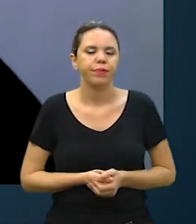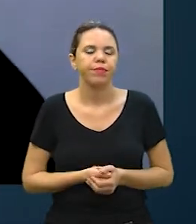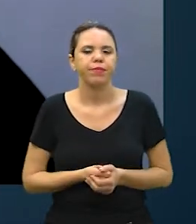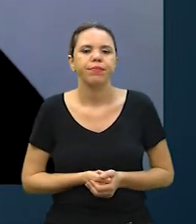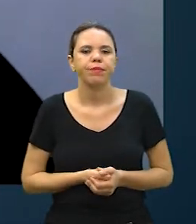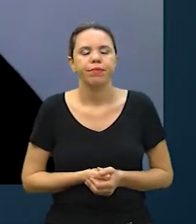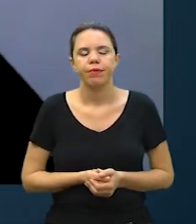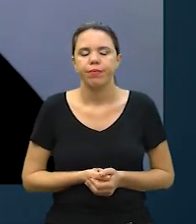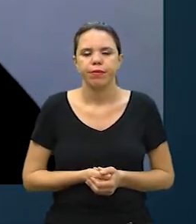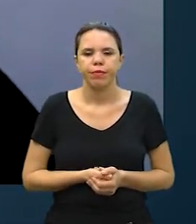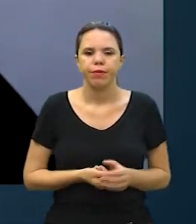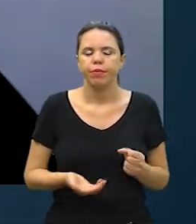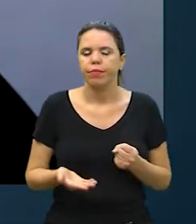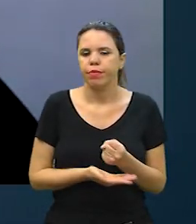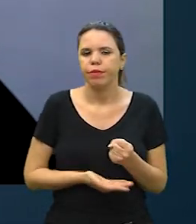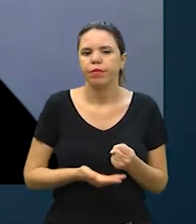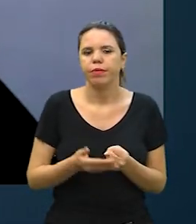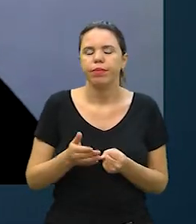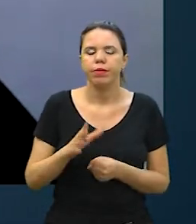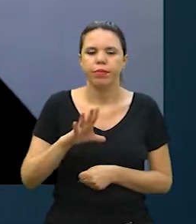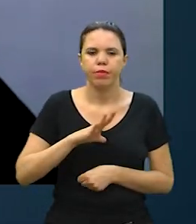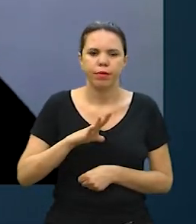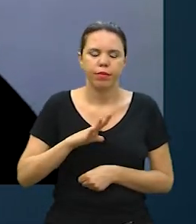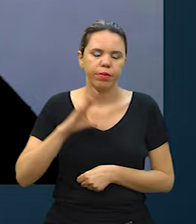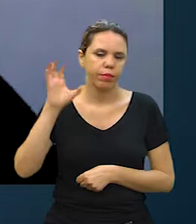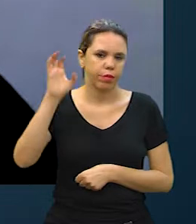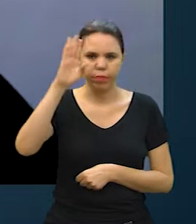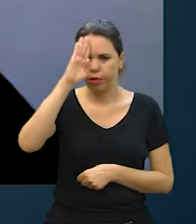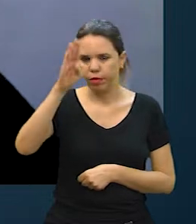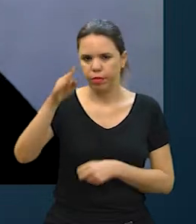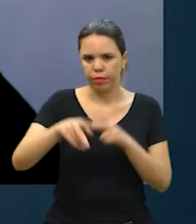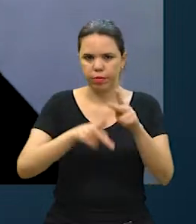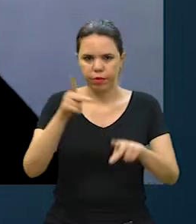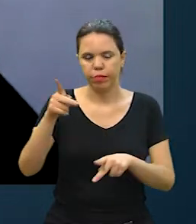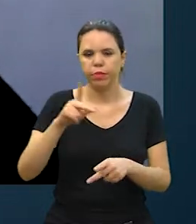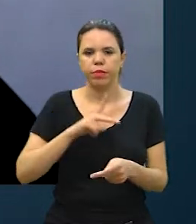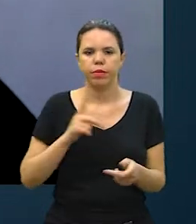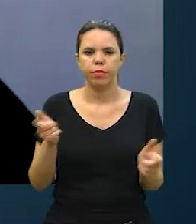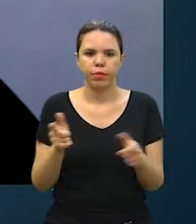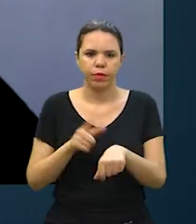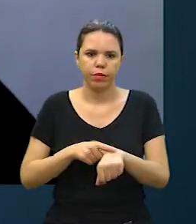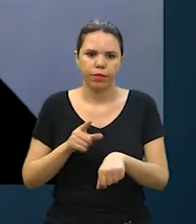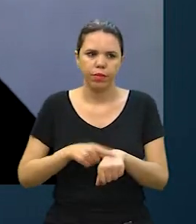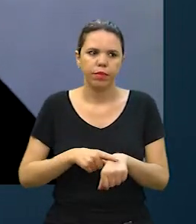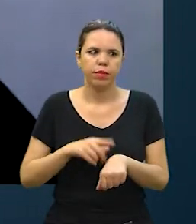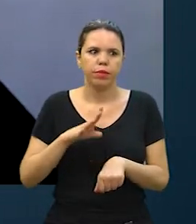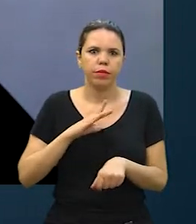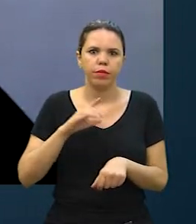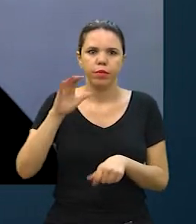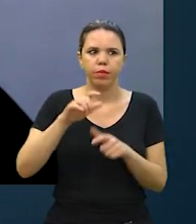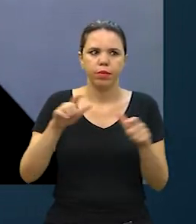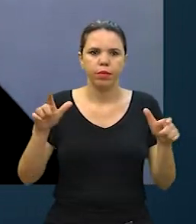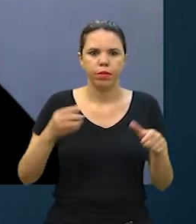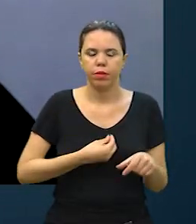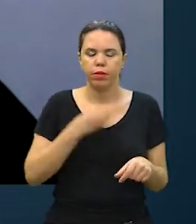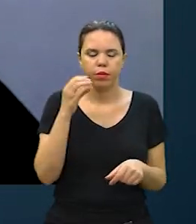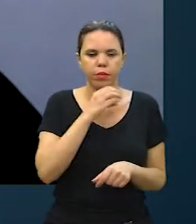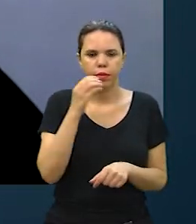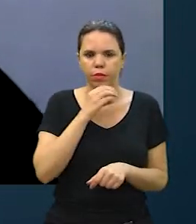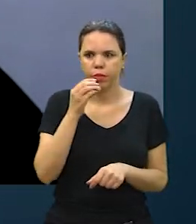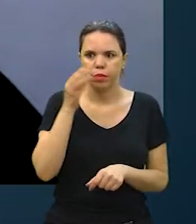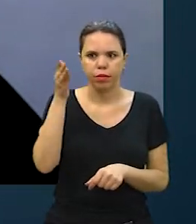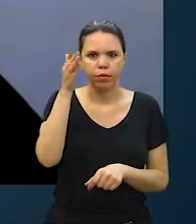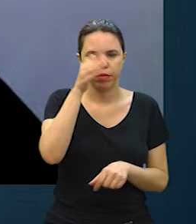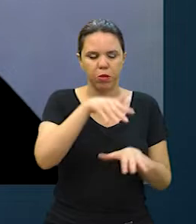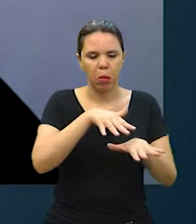Eh, Basicamente porque é uma capital e as pessoas têm menos tempo em capital, porque a vida é mais corrida,